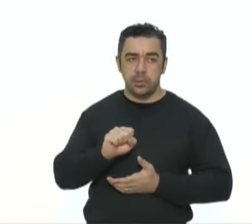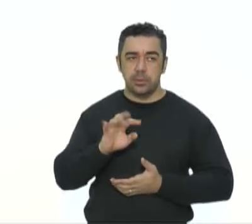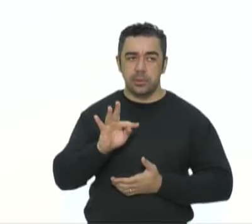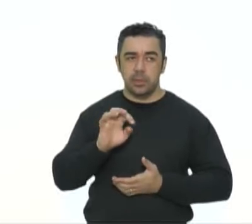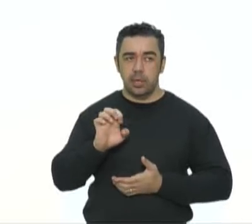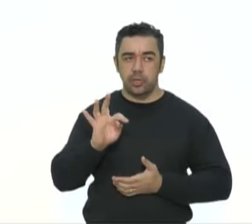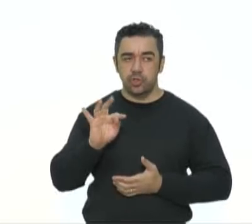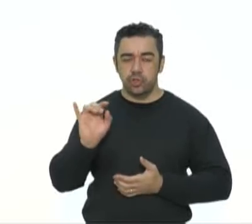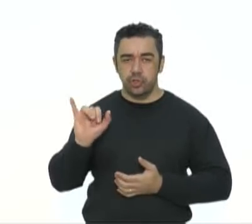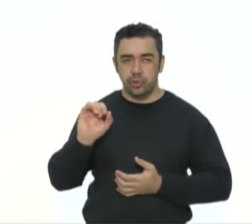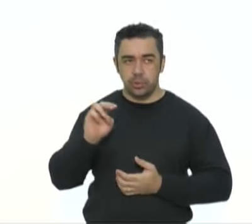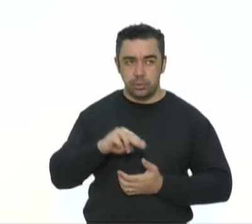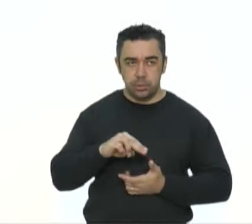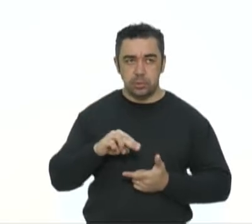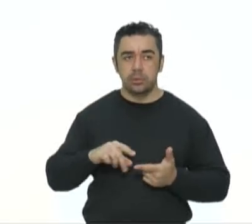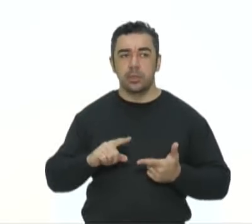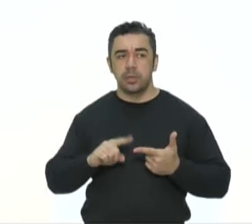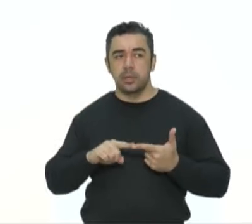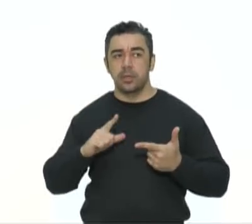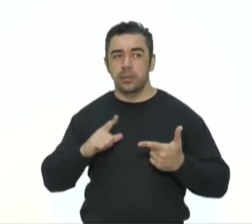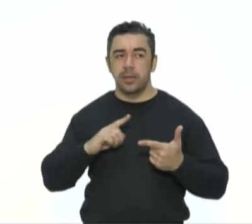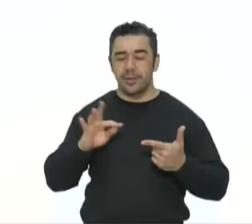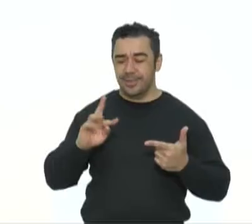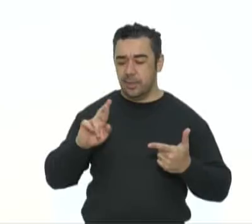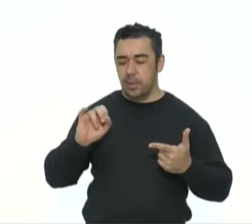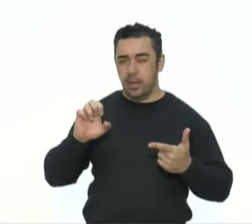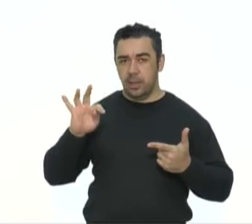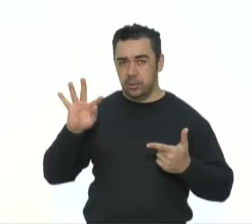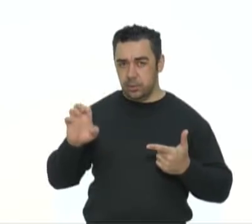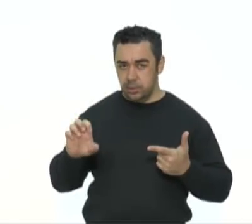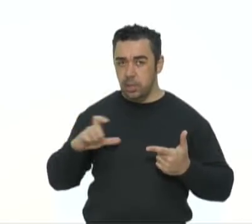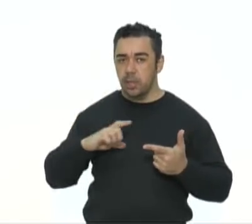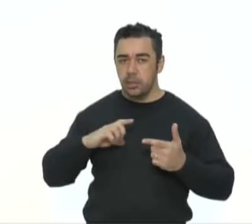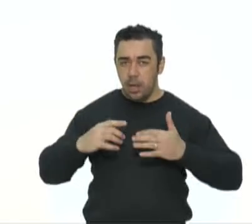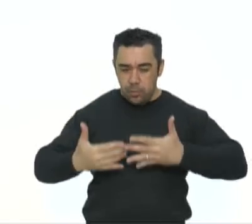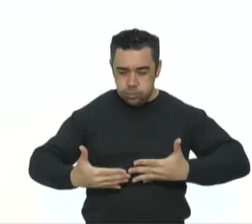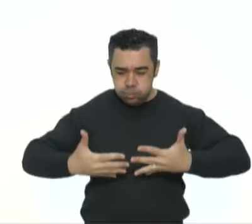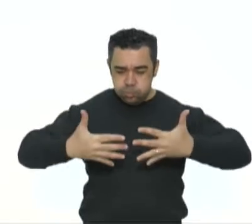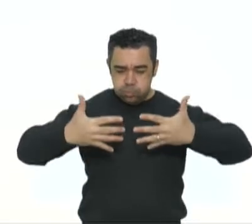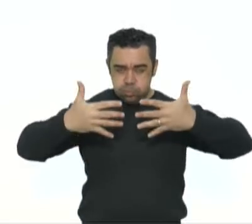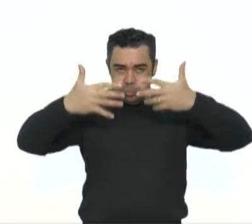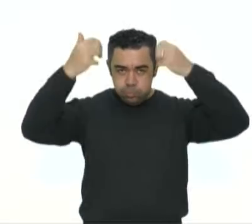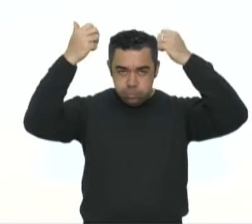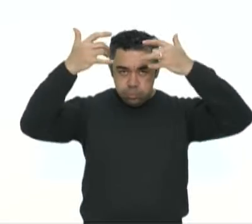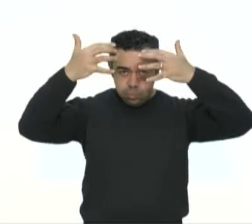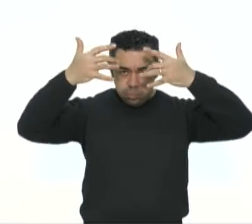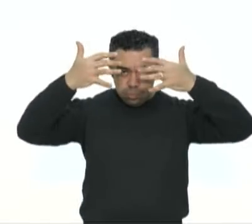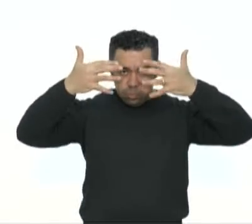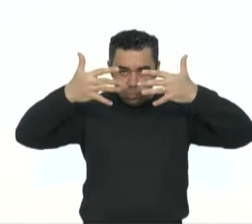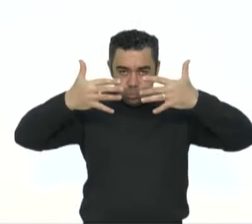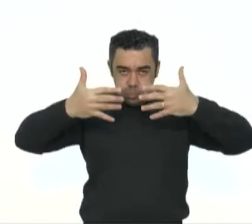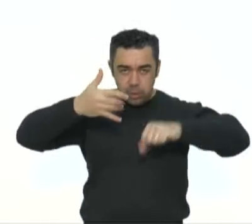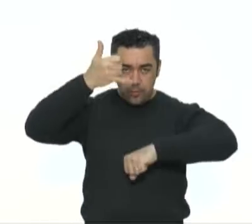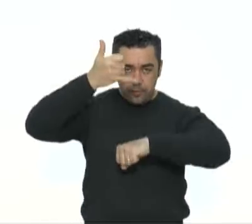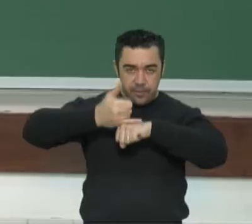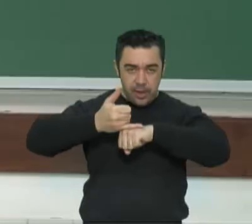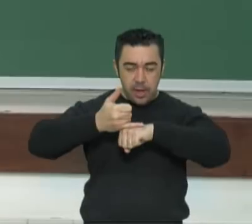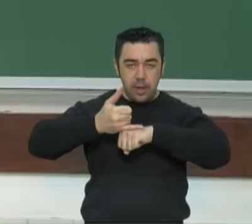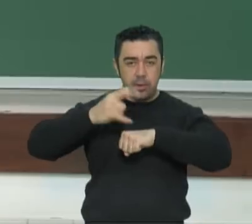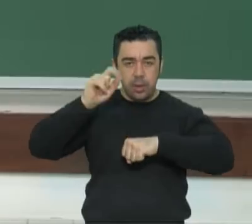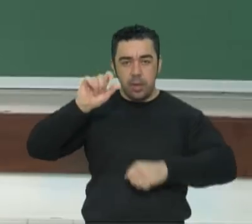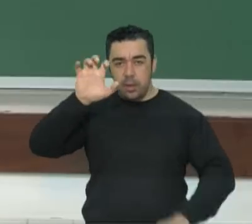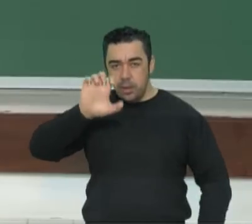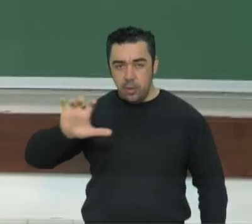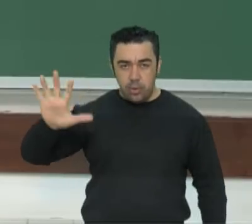a Trieste, no Adriático, uma cortina de ferro desceu sobre o continente. O continente, no caso,